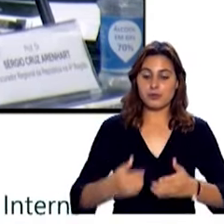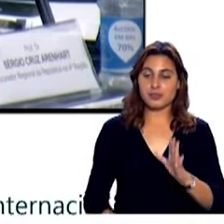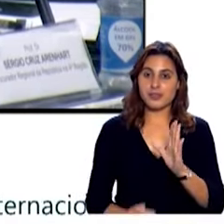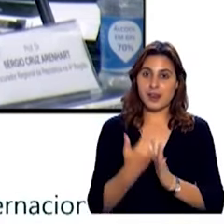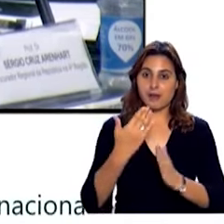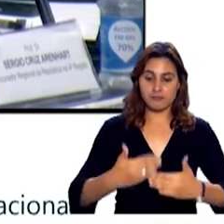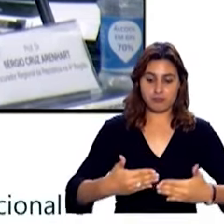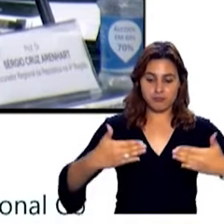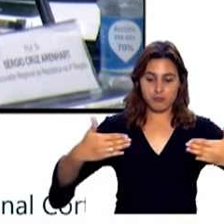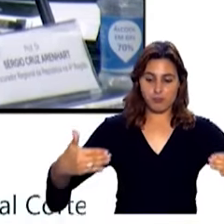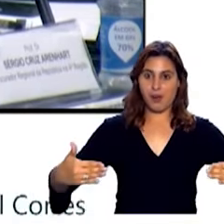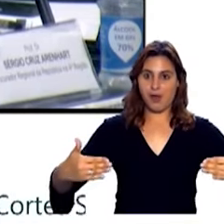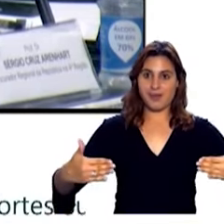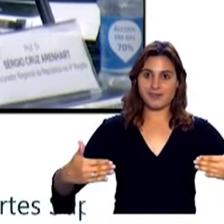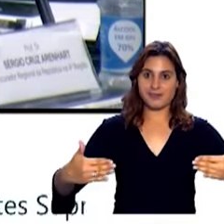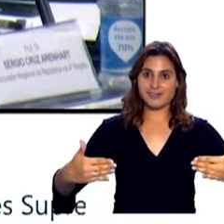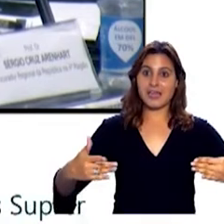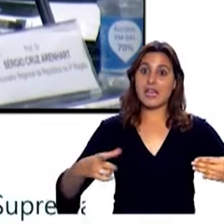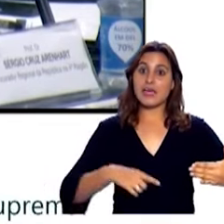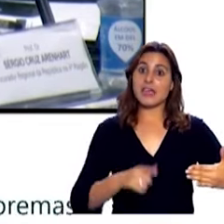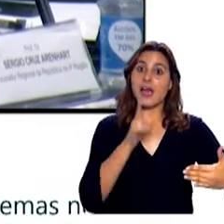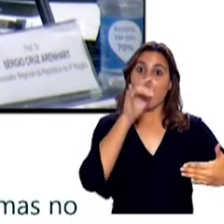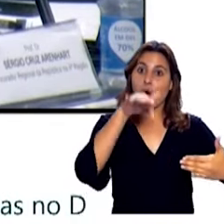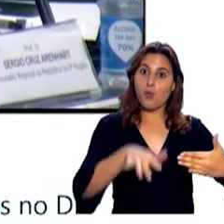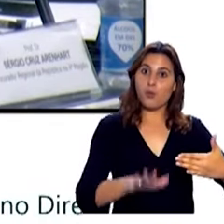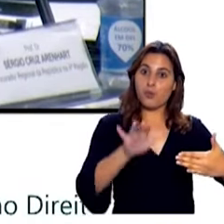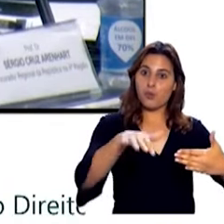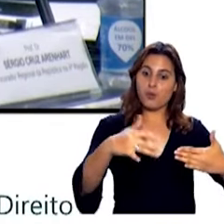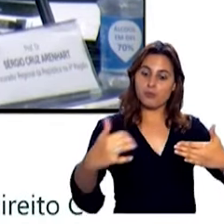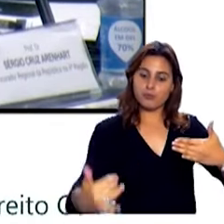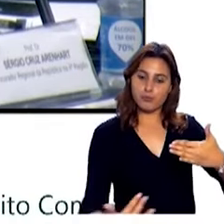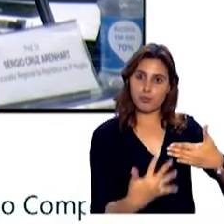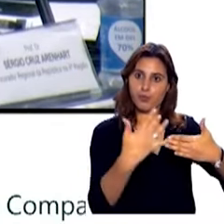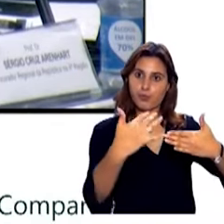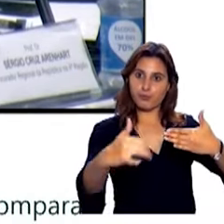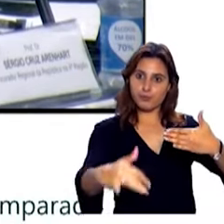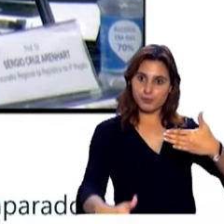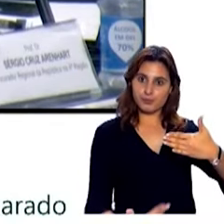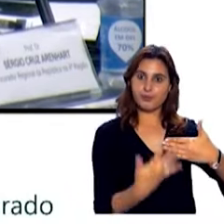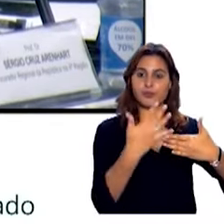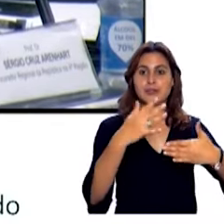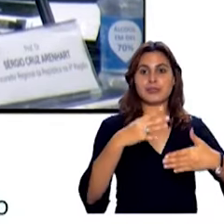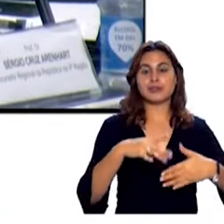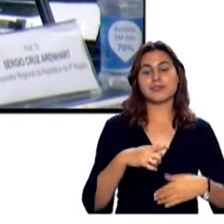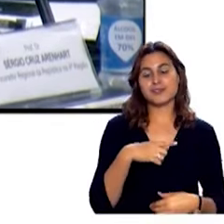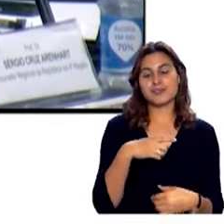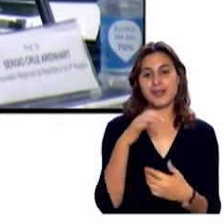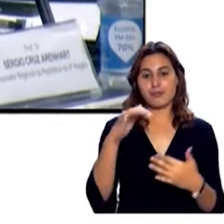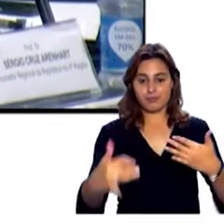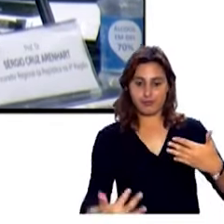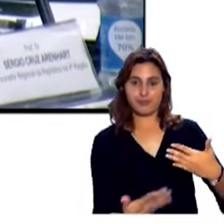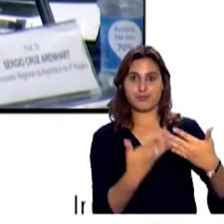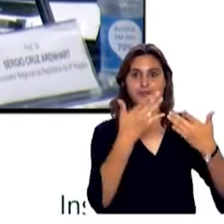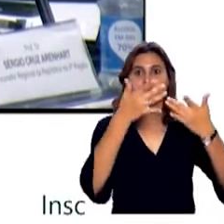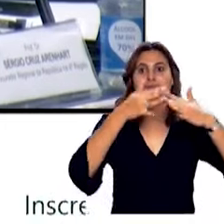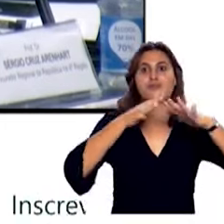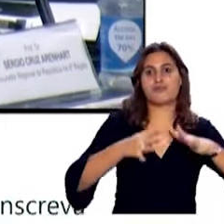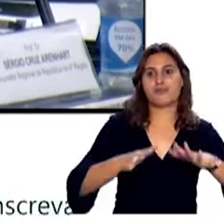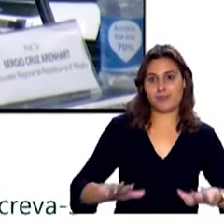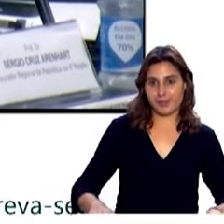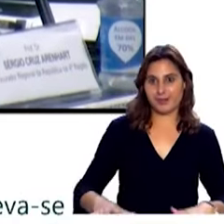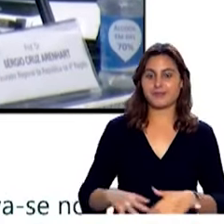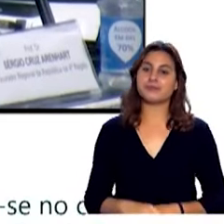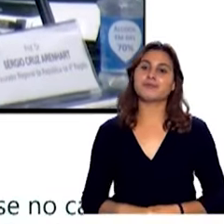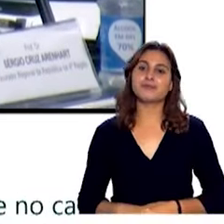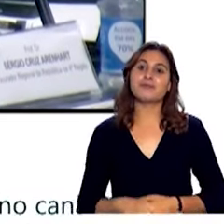mar não levava aqu a barreira pra frente claro que depois da terceira onda não tinha mais barreira nenhuma e a coisa de novo virava uma